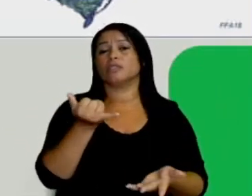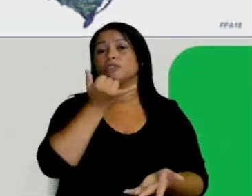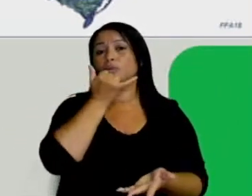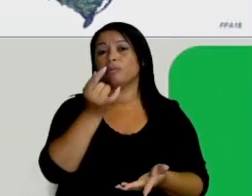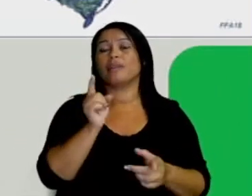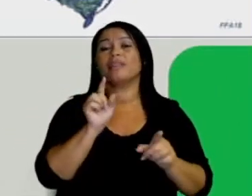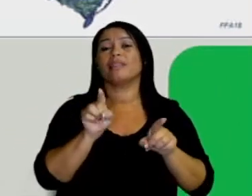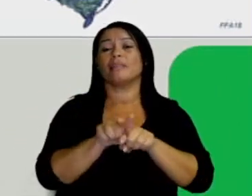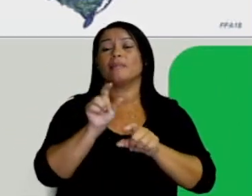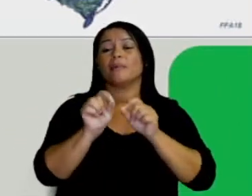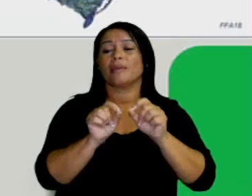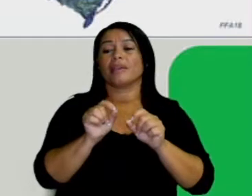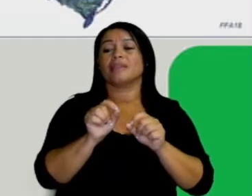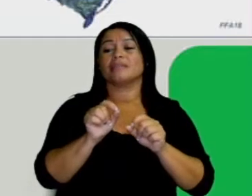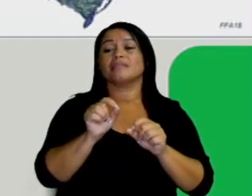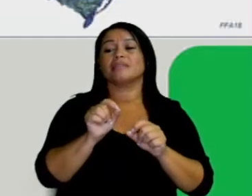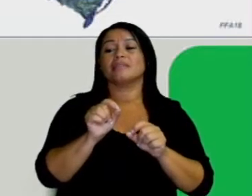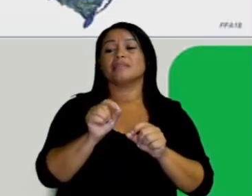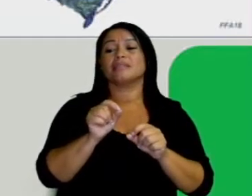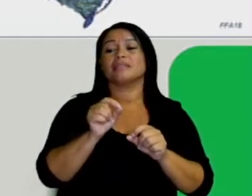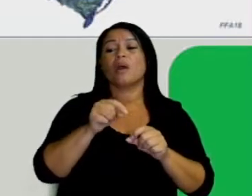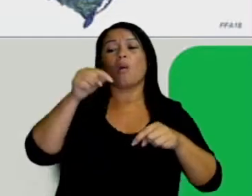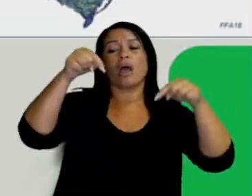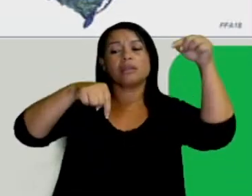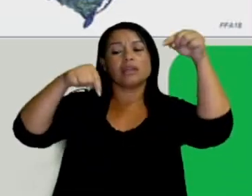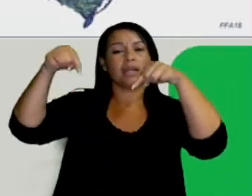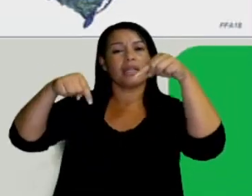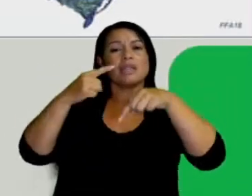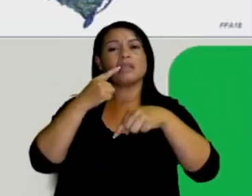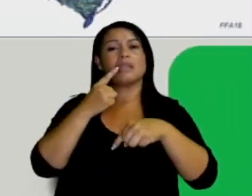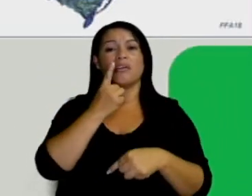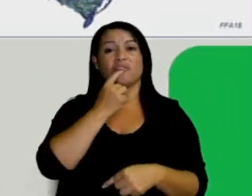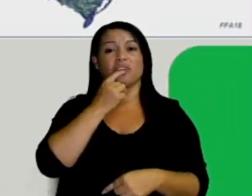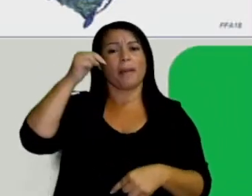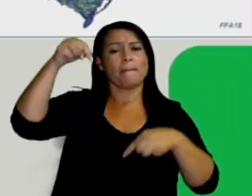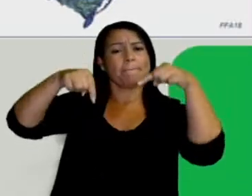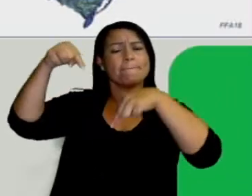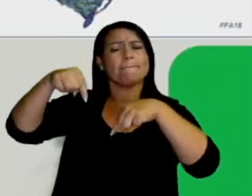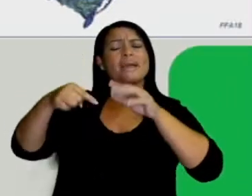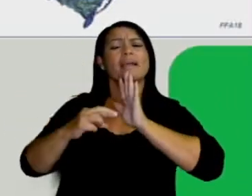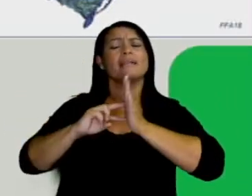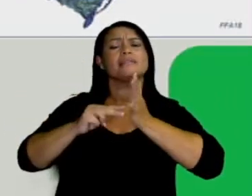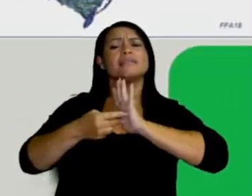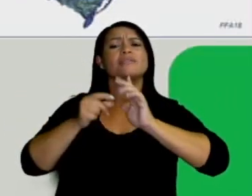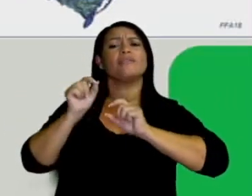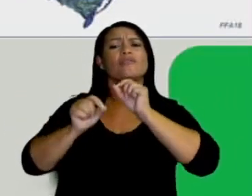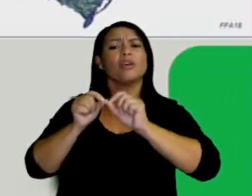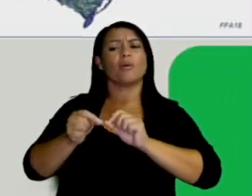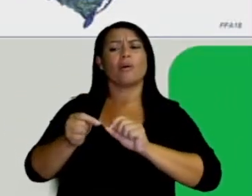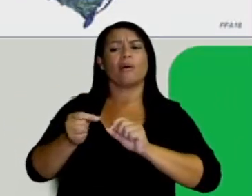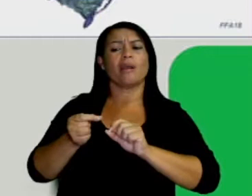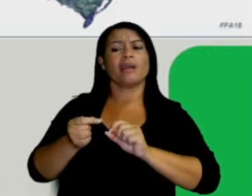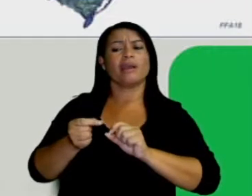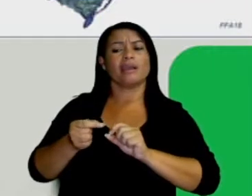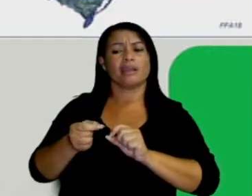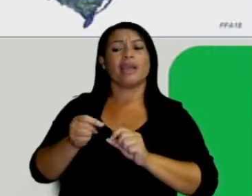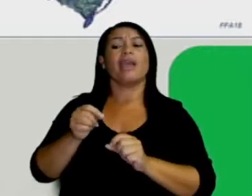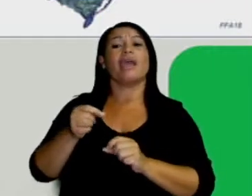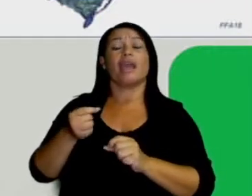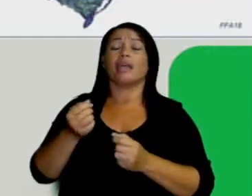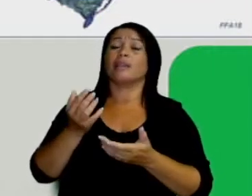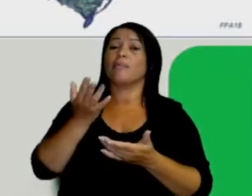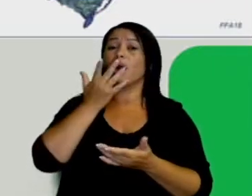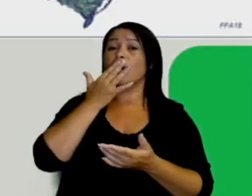recentes são aí com a setinha vermelha, né? E essas áreas mais antigas com a setinha verde, que são os escudos